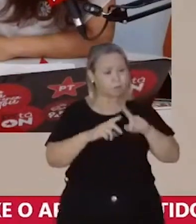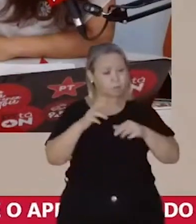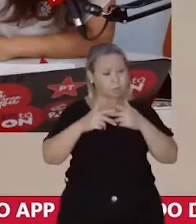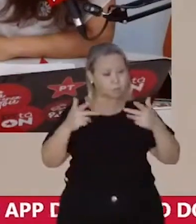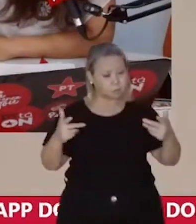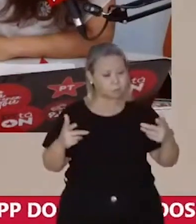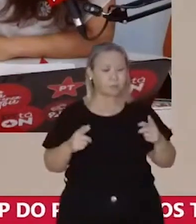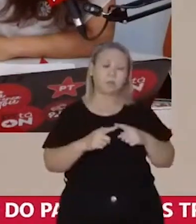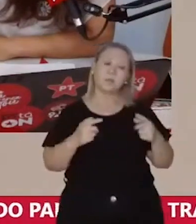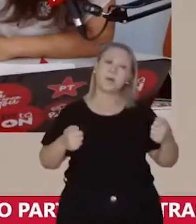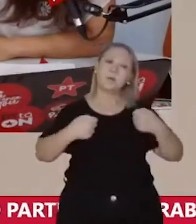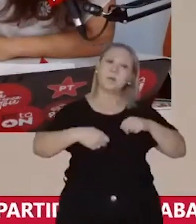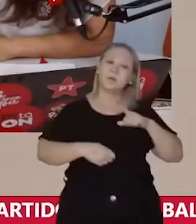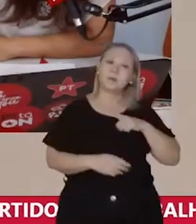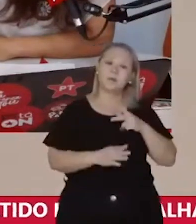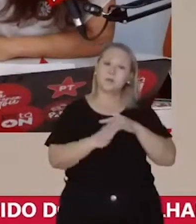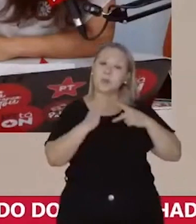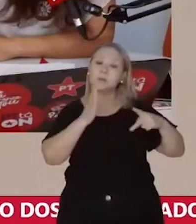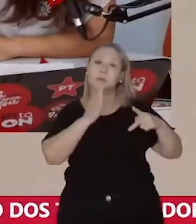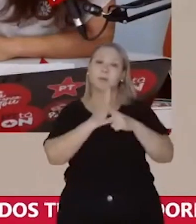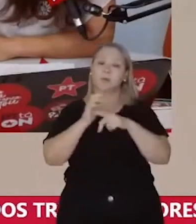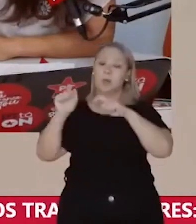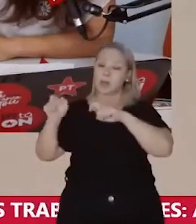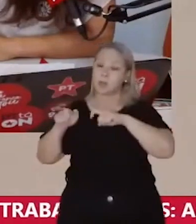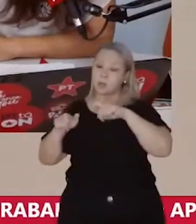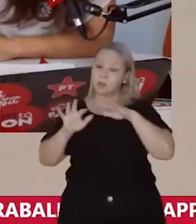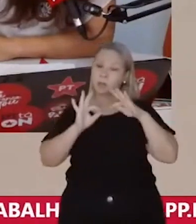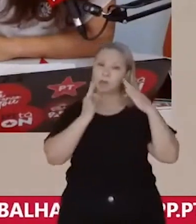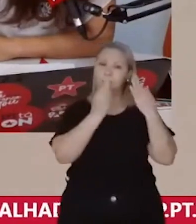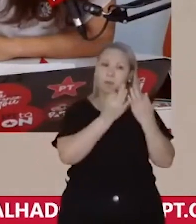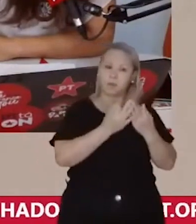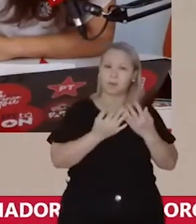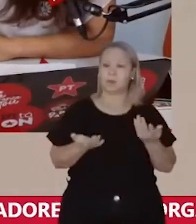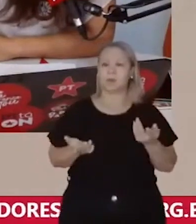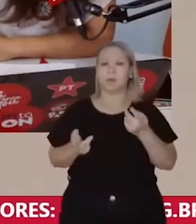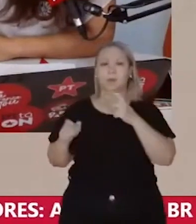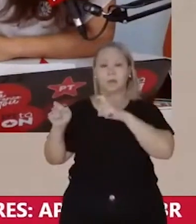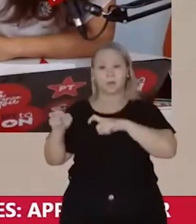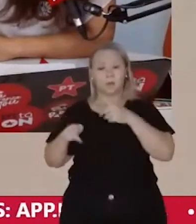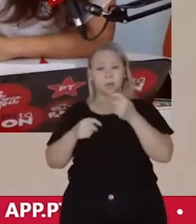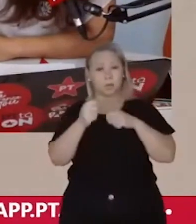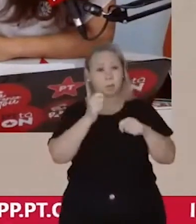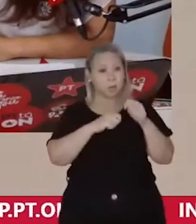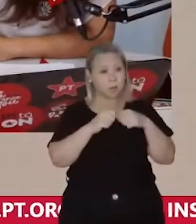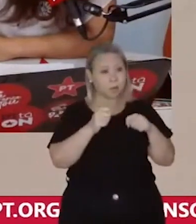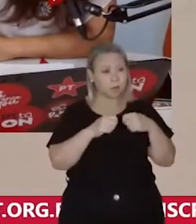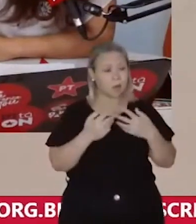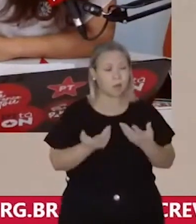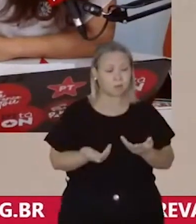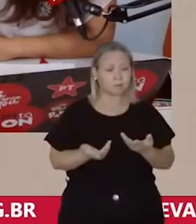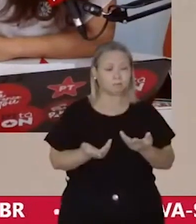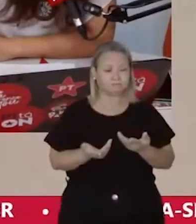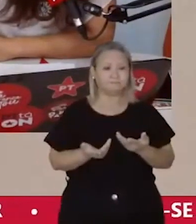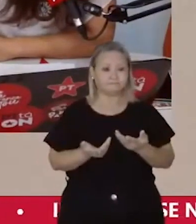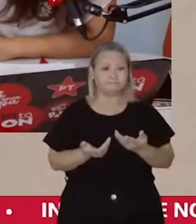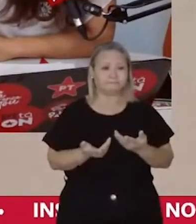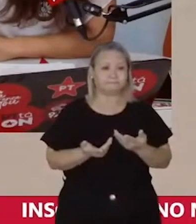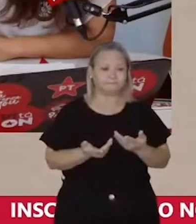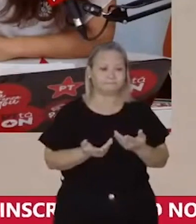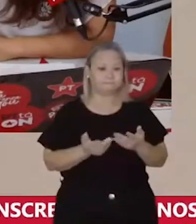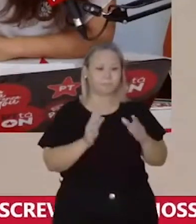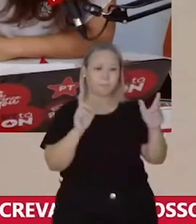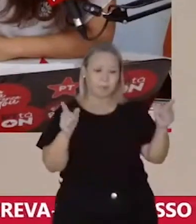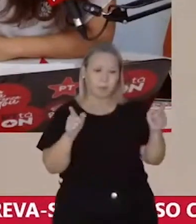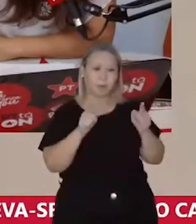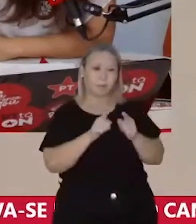com o pessoal do Movimento Sem Terra, da agricultura familiar, do agroecologia, que eles têm alternativas. E nós vamos em cada um desses,